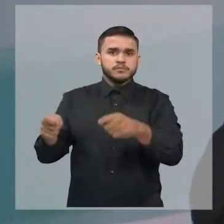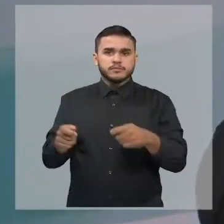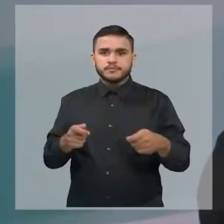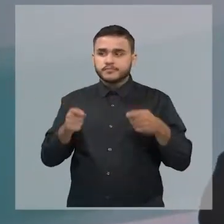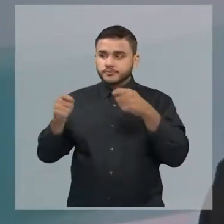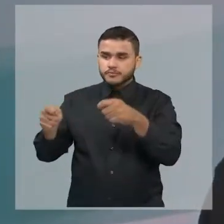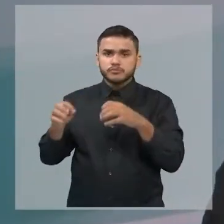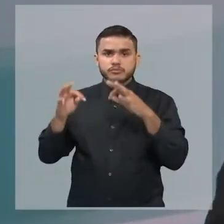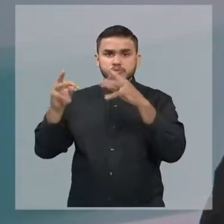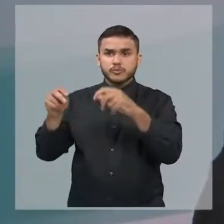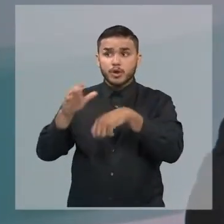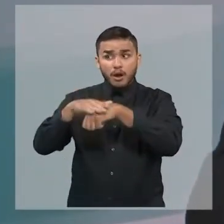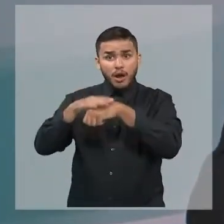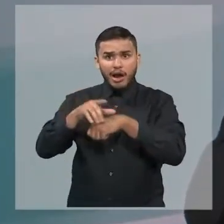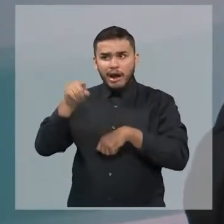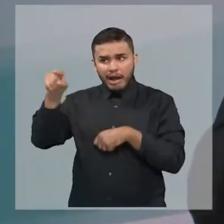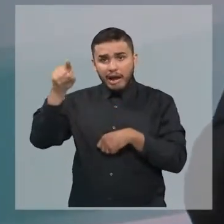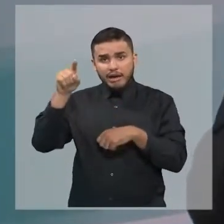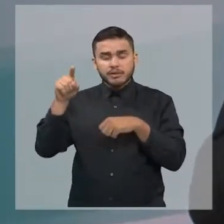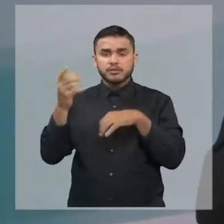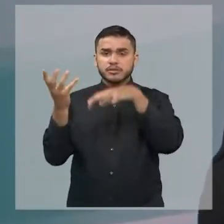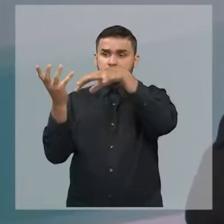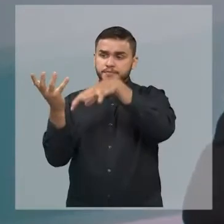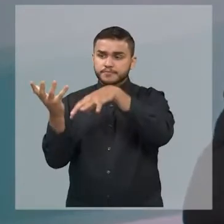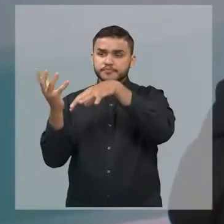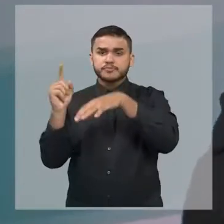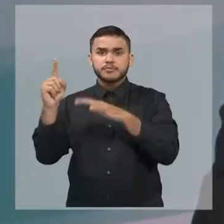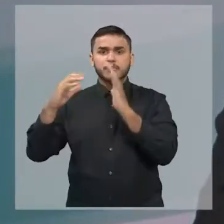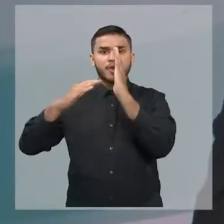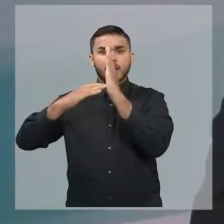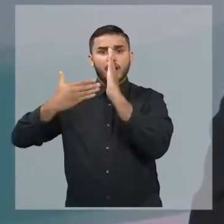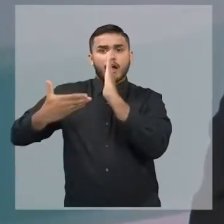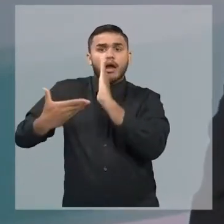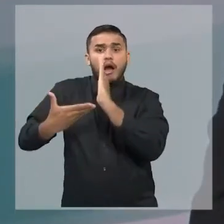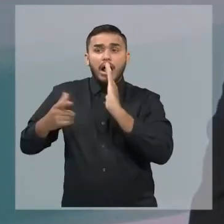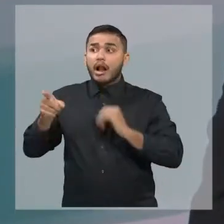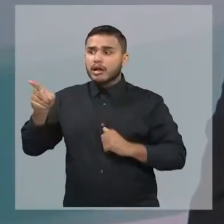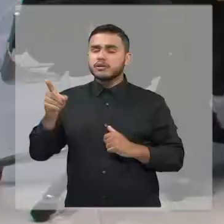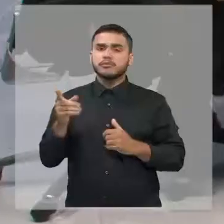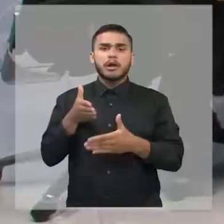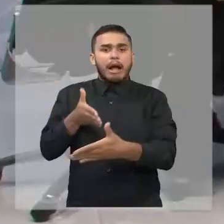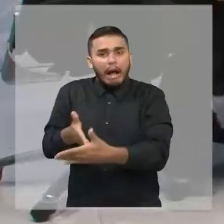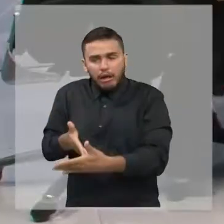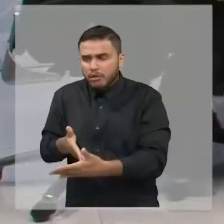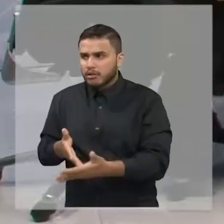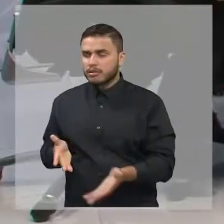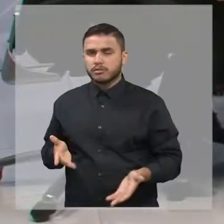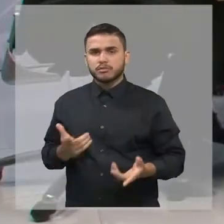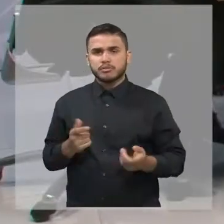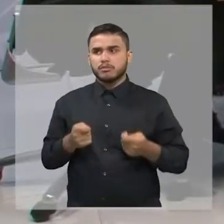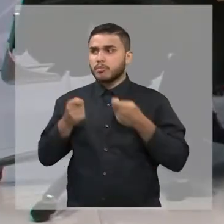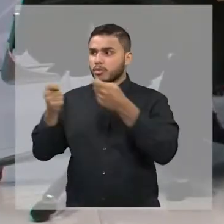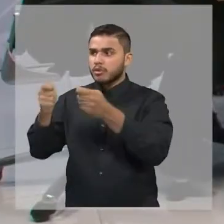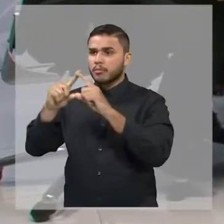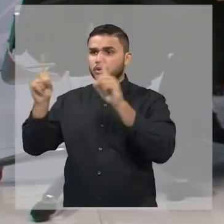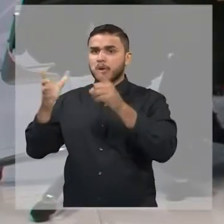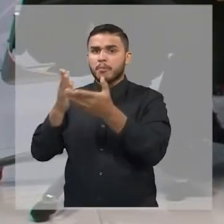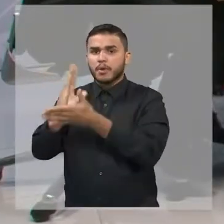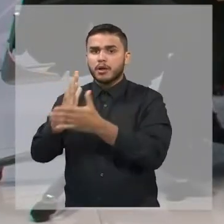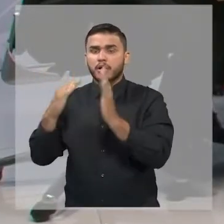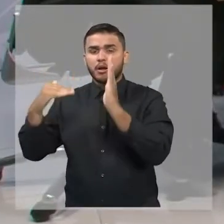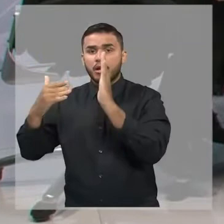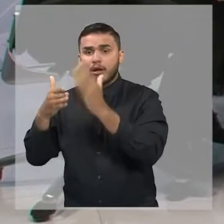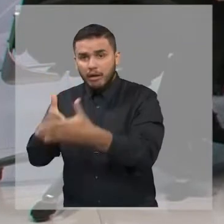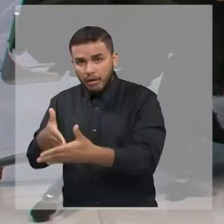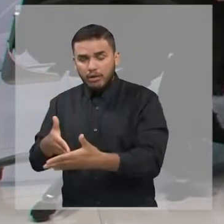tem fortíssimas condições de barrar essa coisa. E quem é que manda